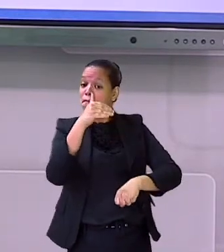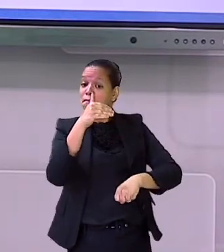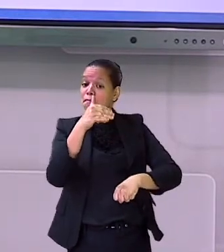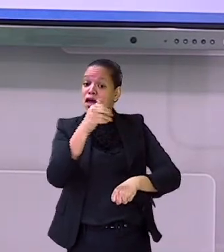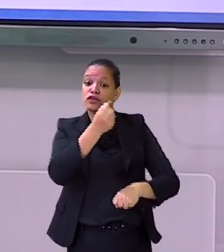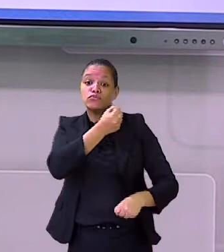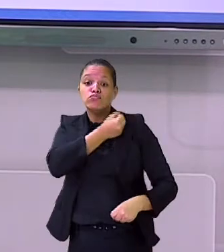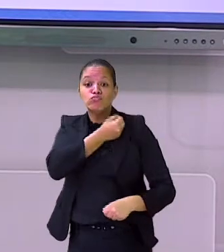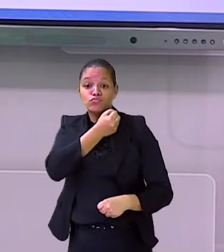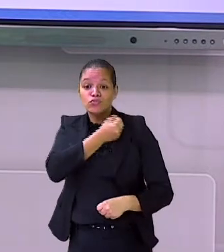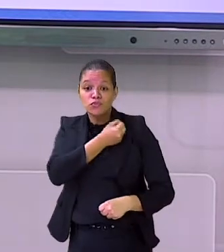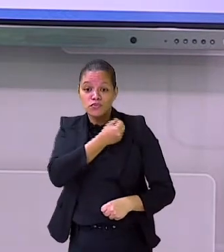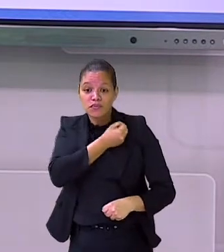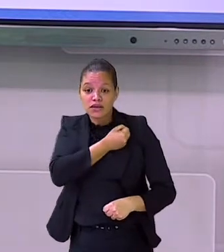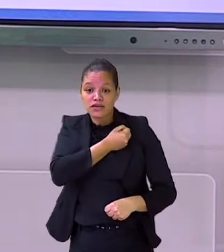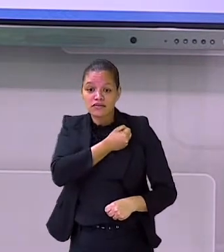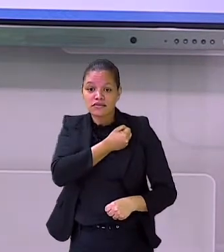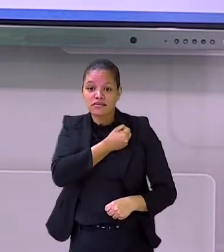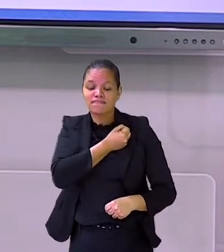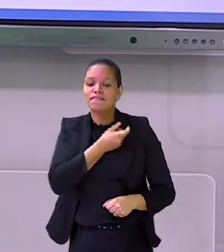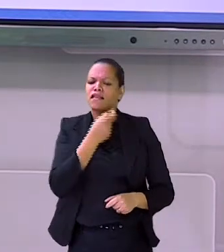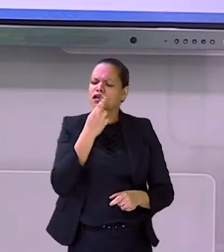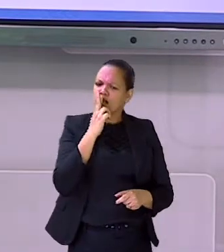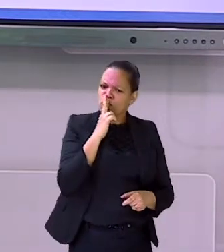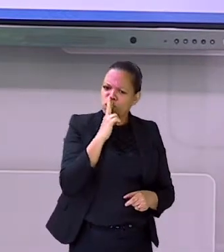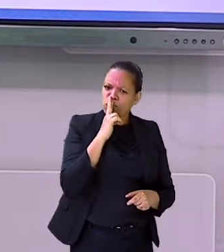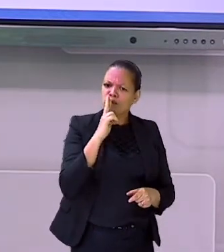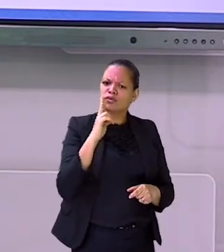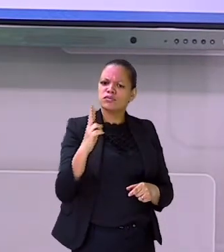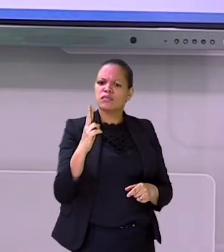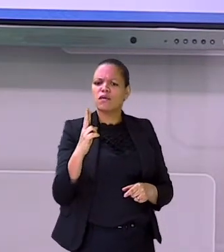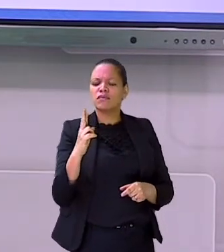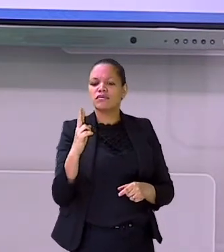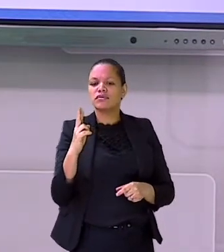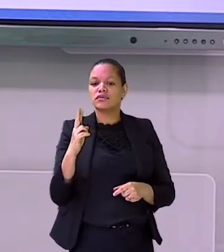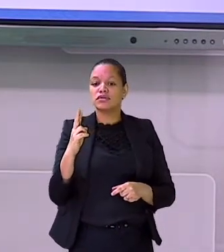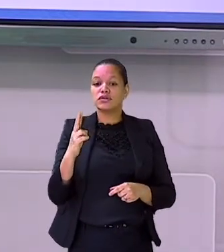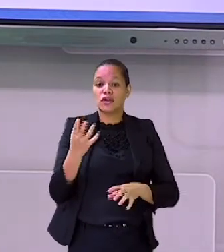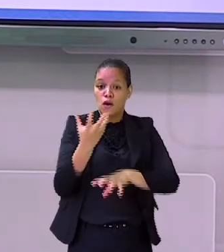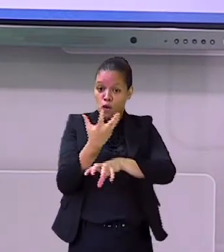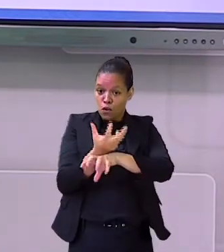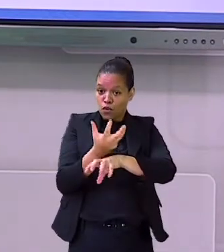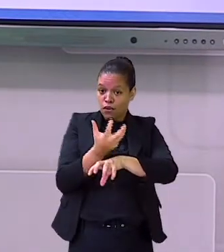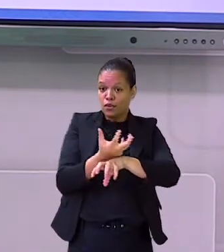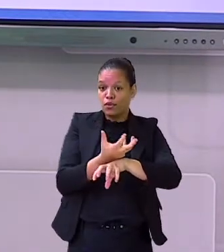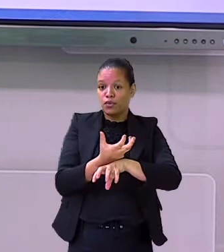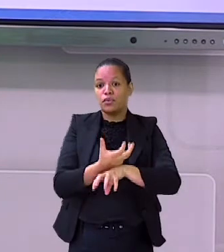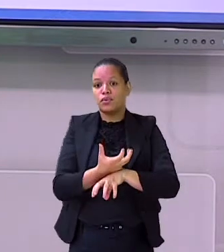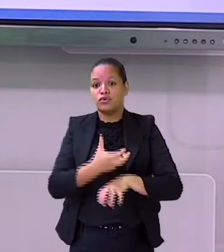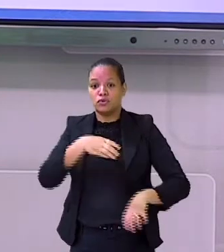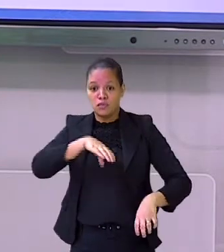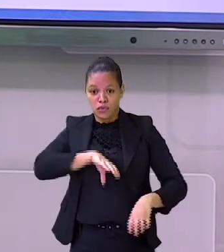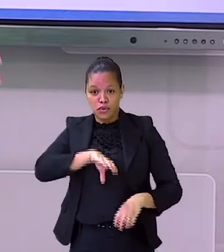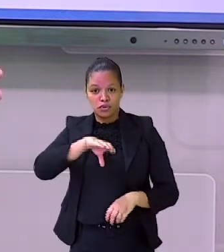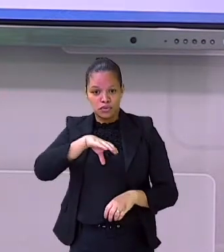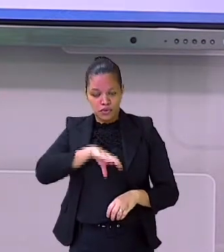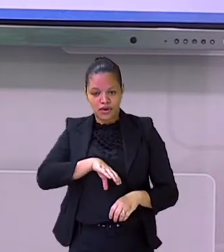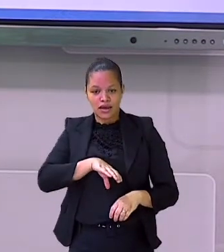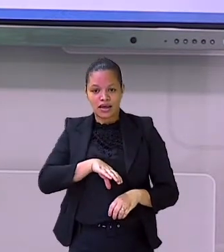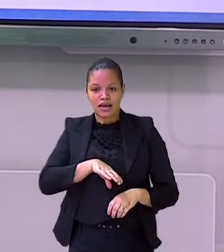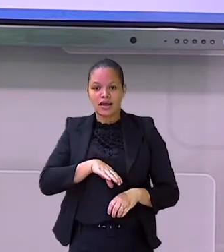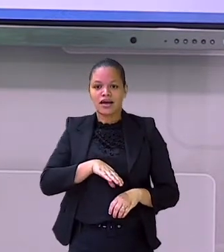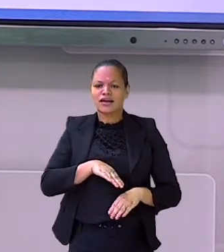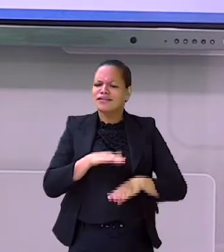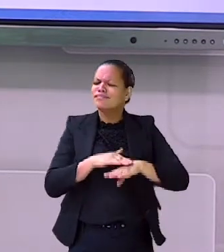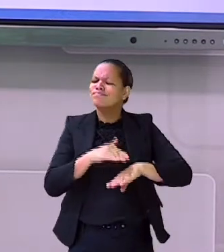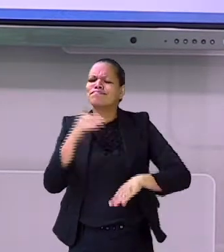você olhar, você saberia responder que a língua portuguesa, o componente curricular, seria o preferido